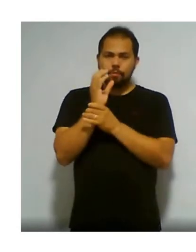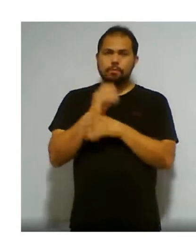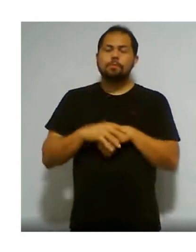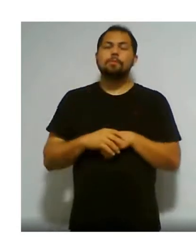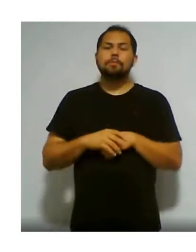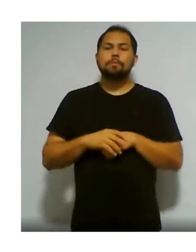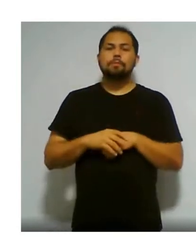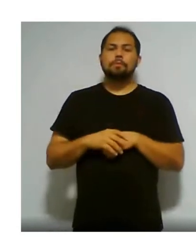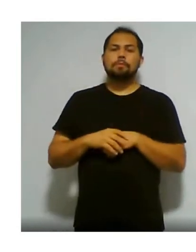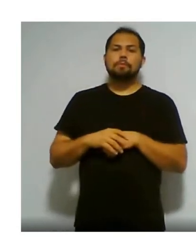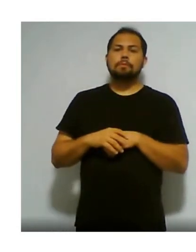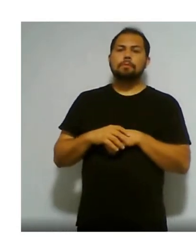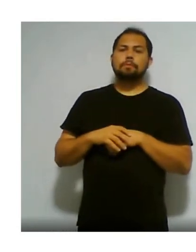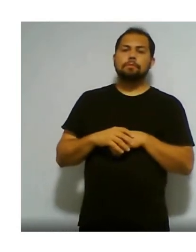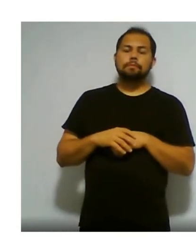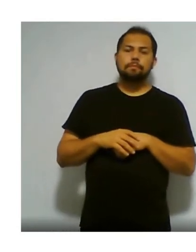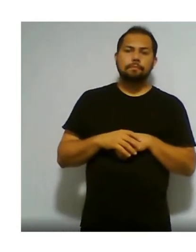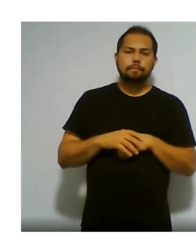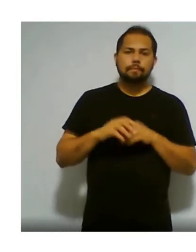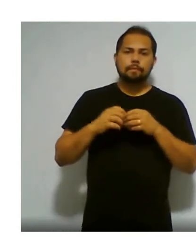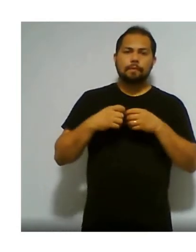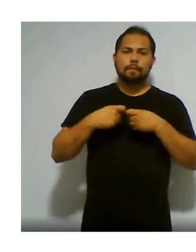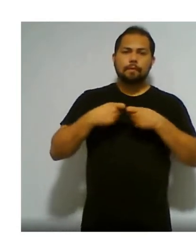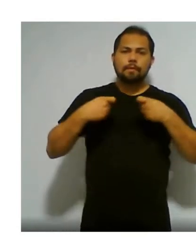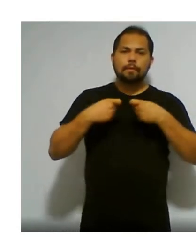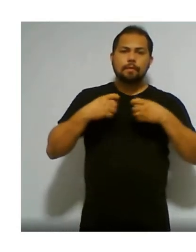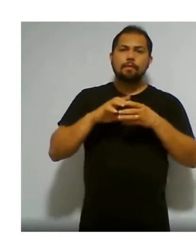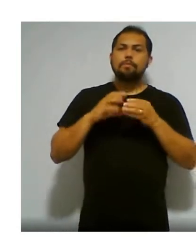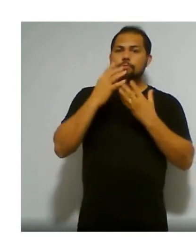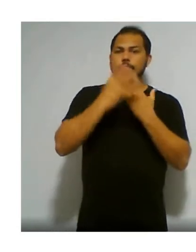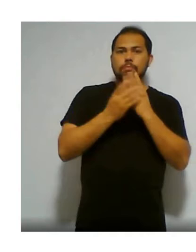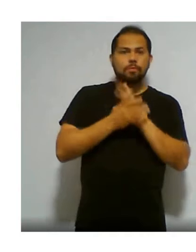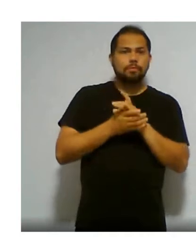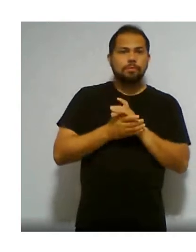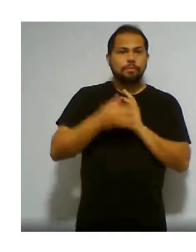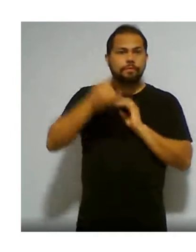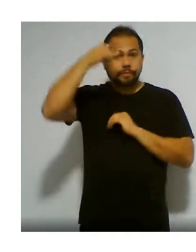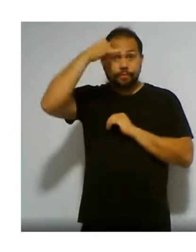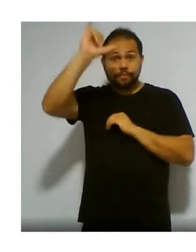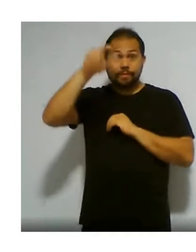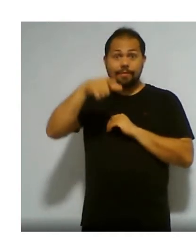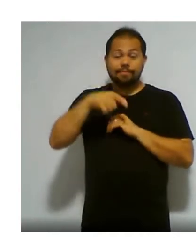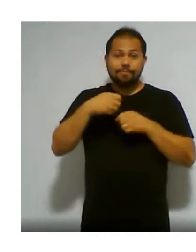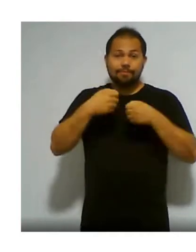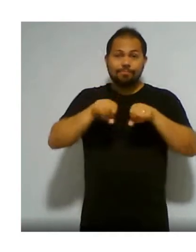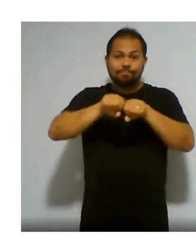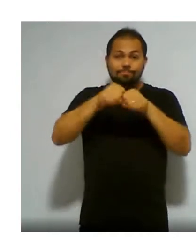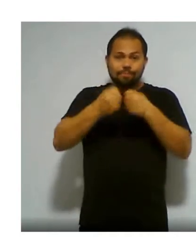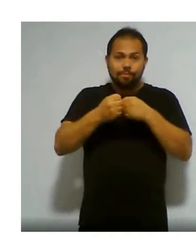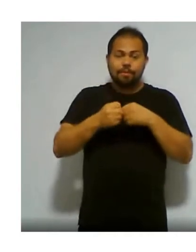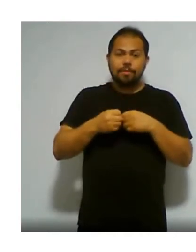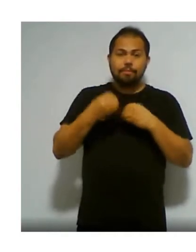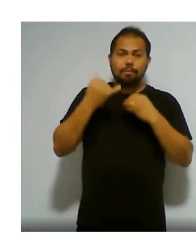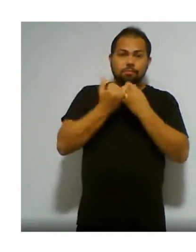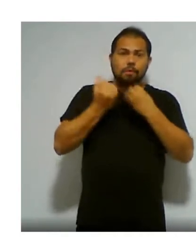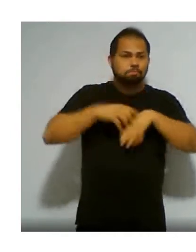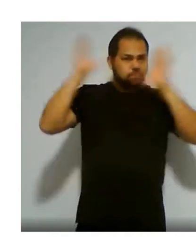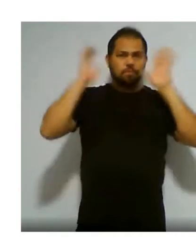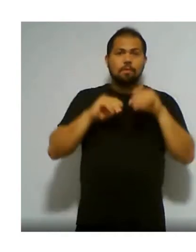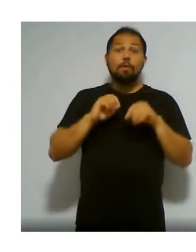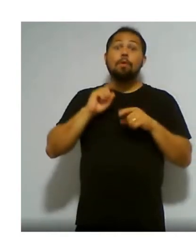que não vai permitir que você queime nenhum componente por tocar nele, ou você vai usar aquela pulseira